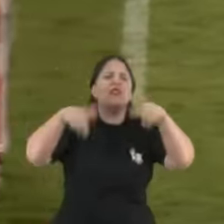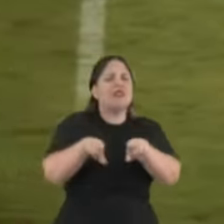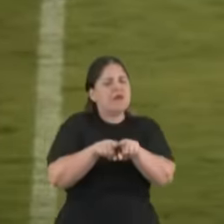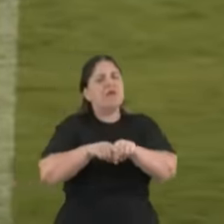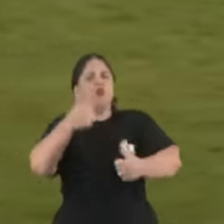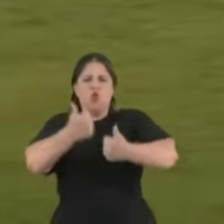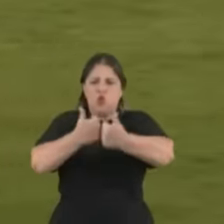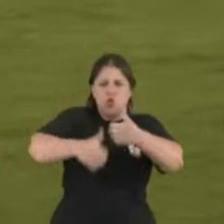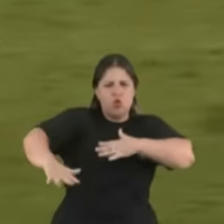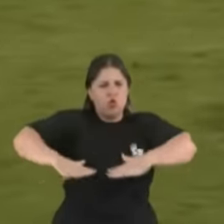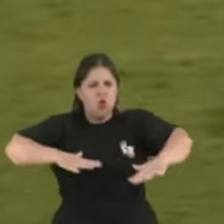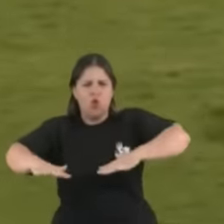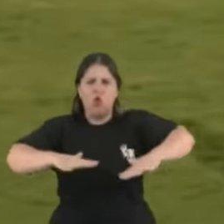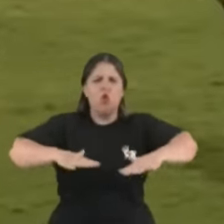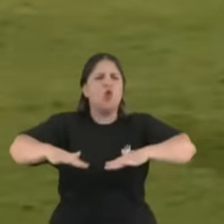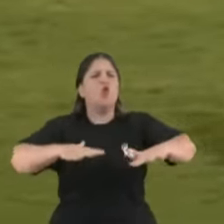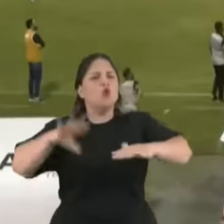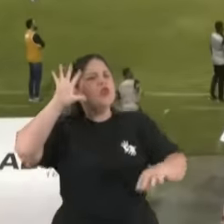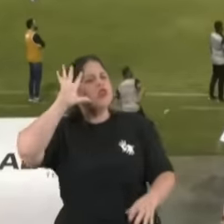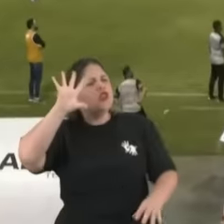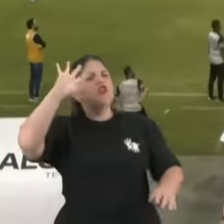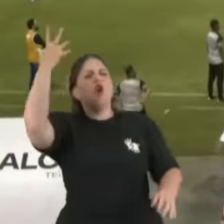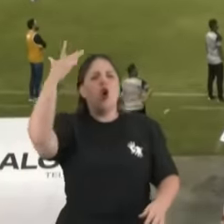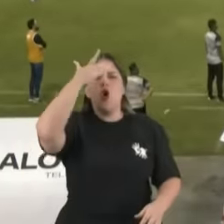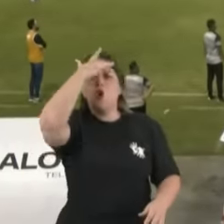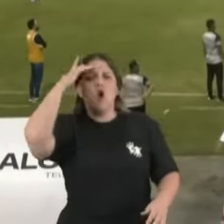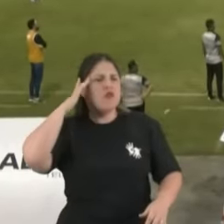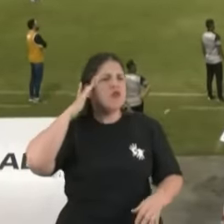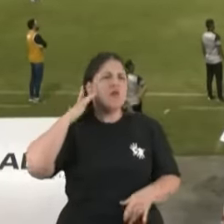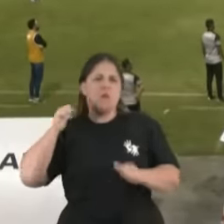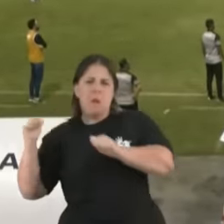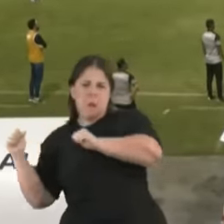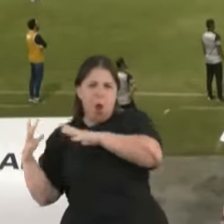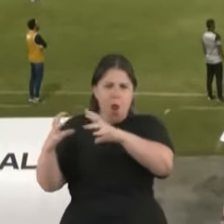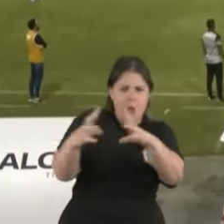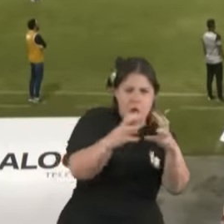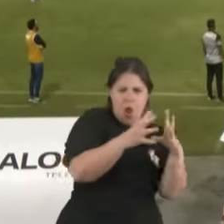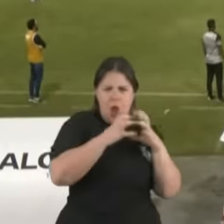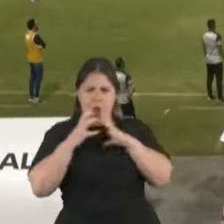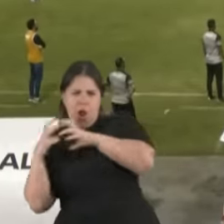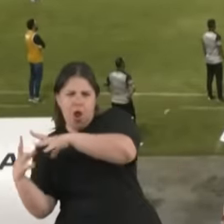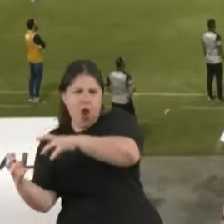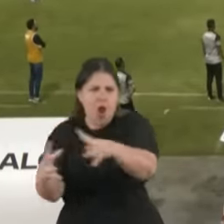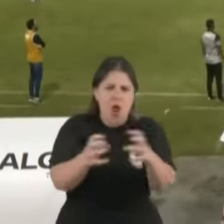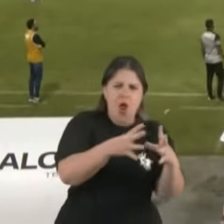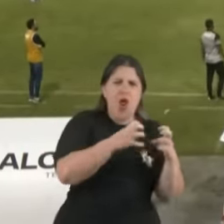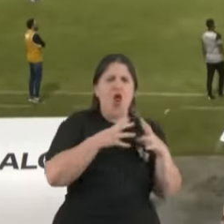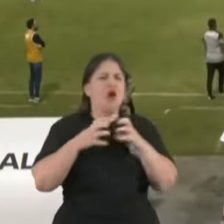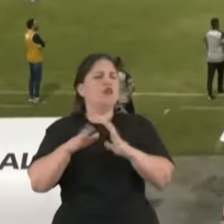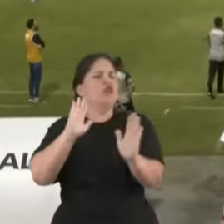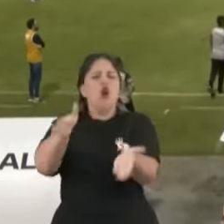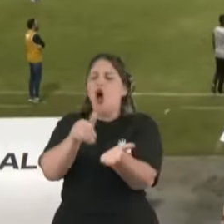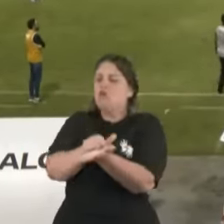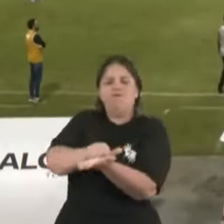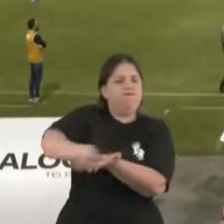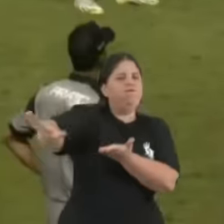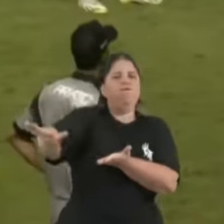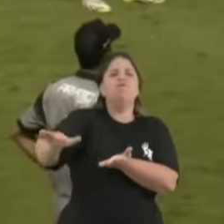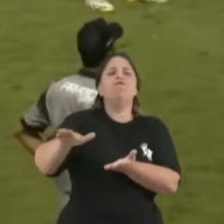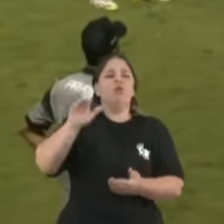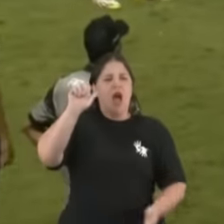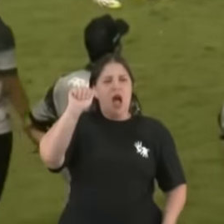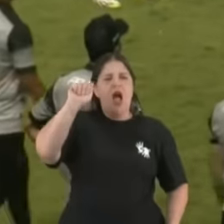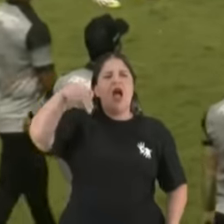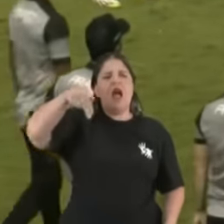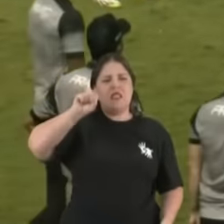resolver aprontar dentro de campo e armar essa confusão. Anselmo Ramon expulso. Anselmo Ramon. Sim.